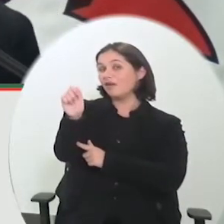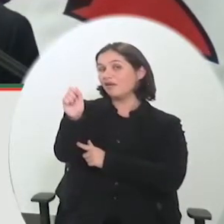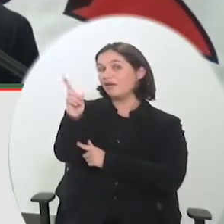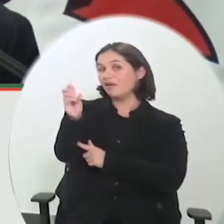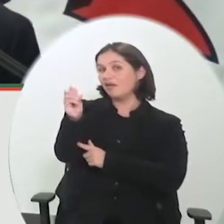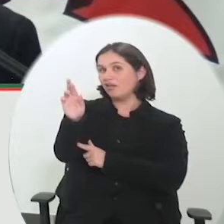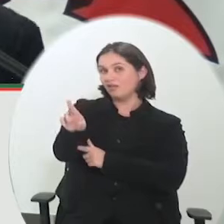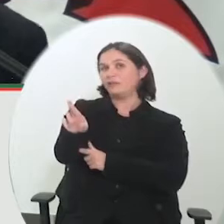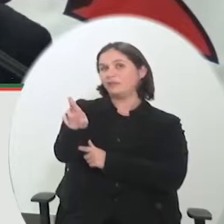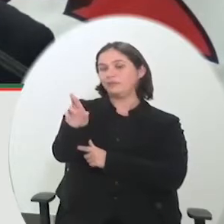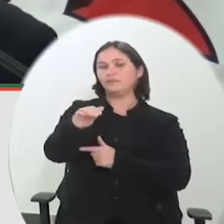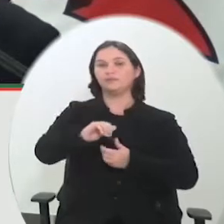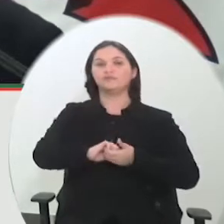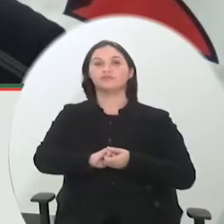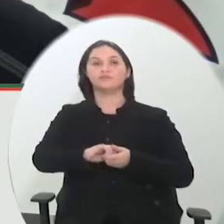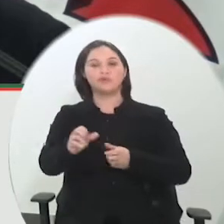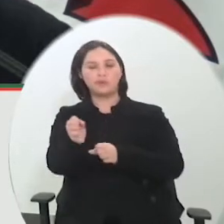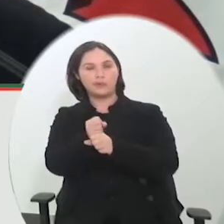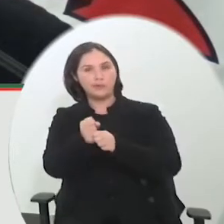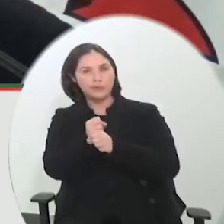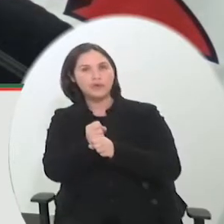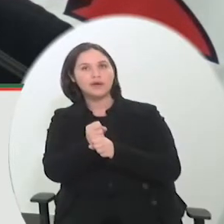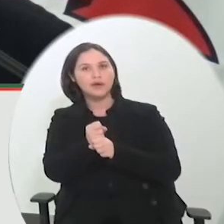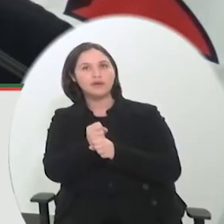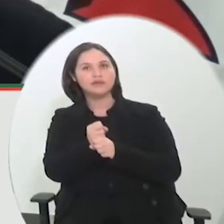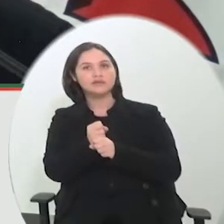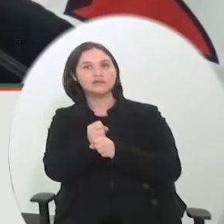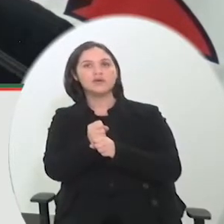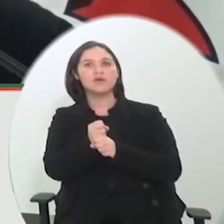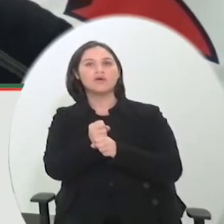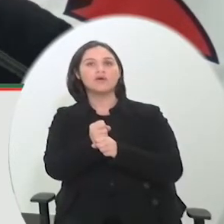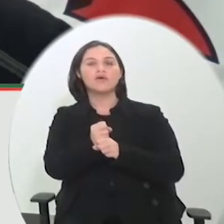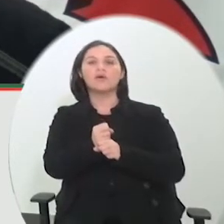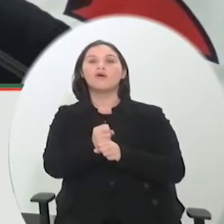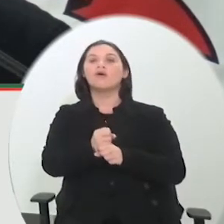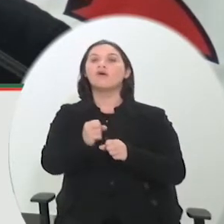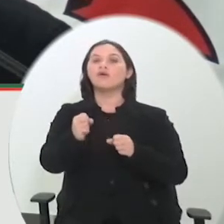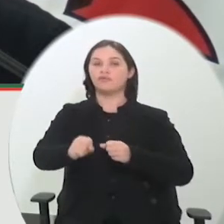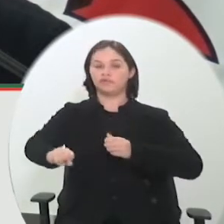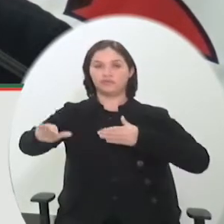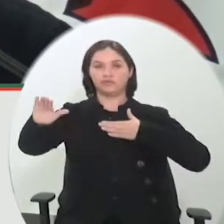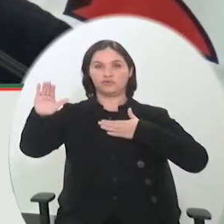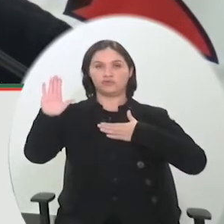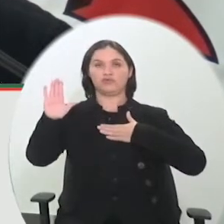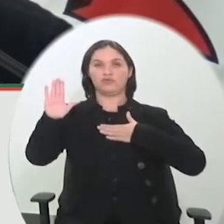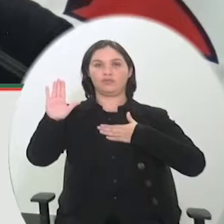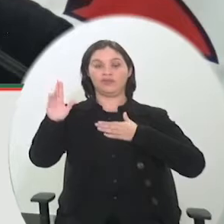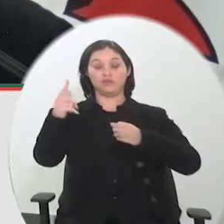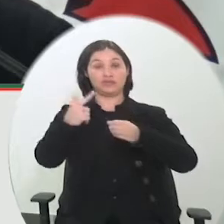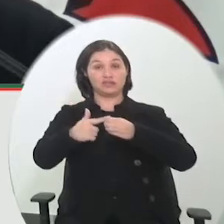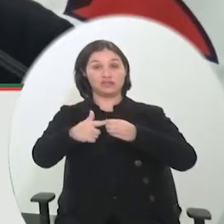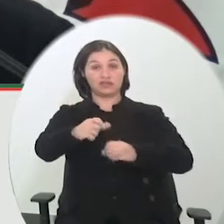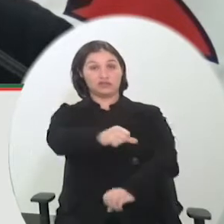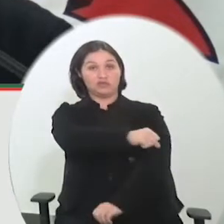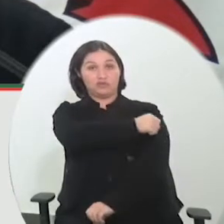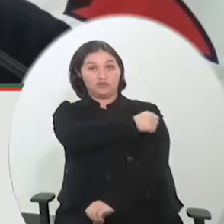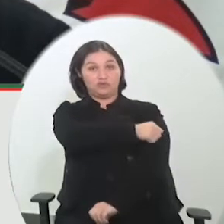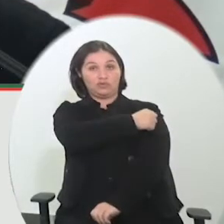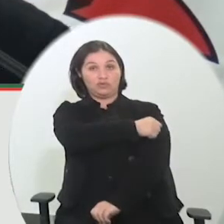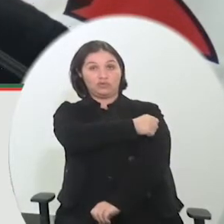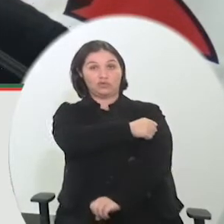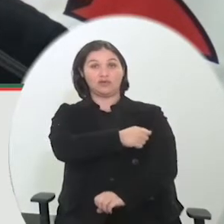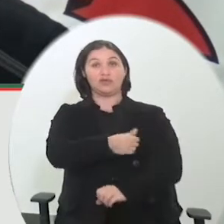polícia. Naquele ano, prestando o devido juramento na cidade do Rio de Janeiro, capital do